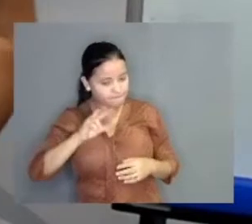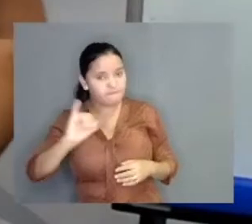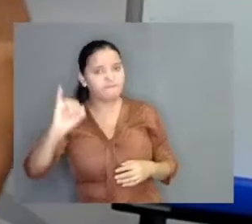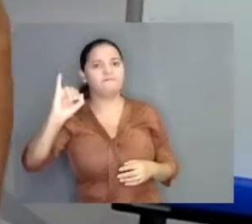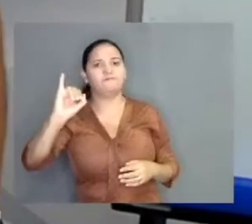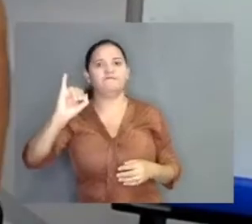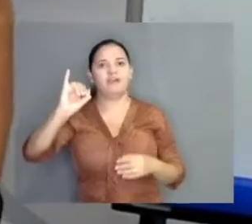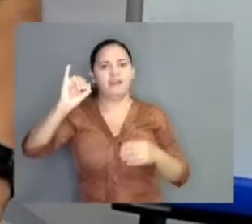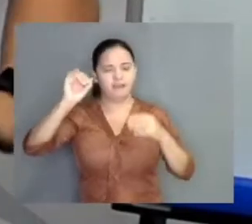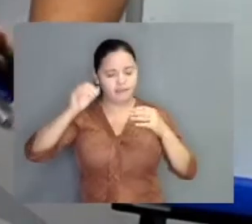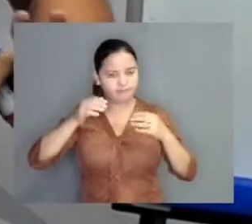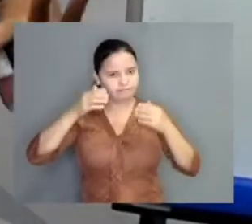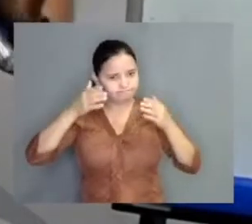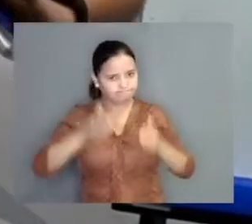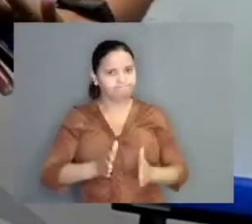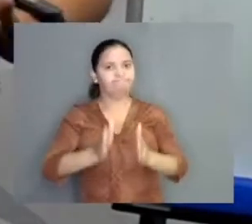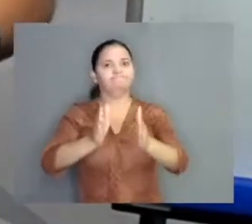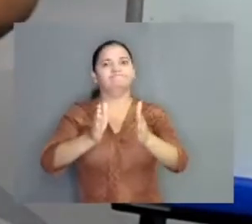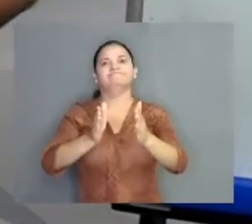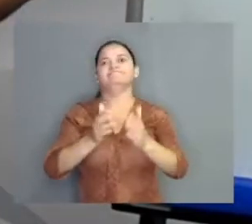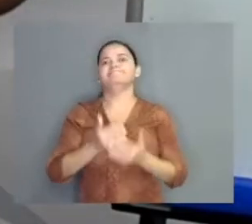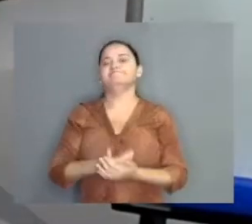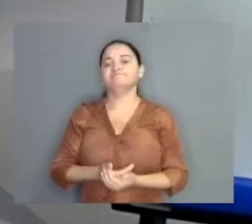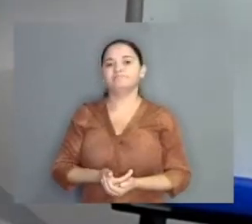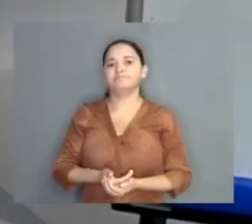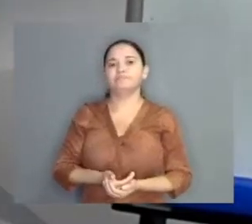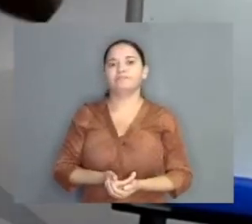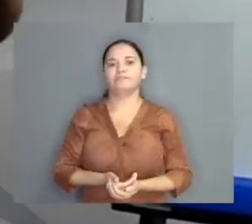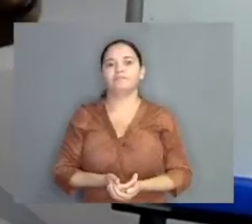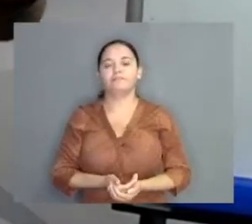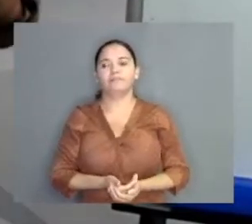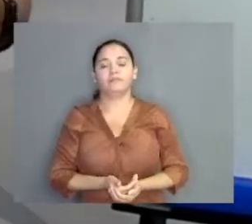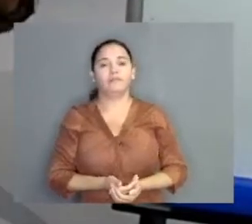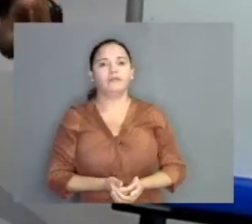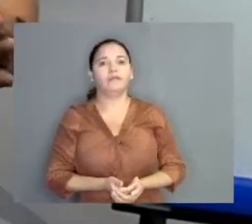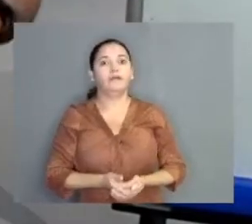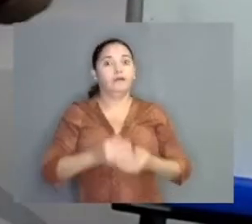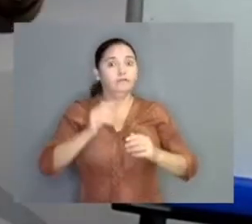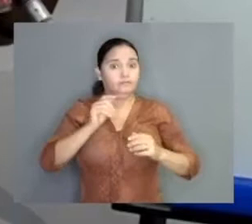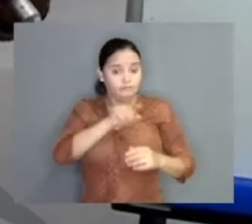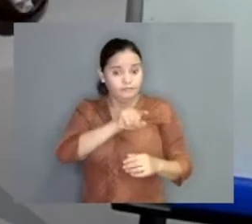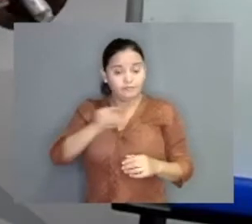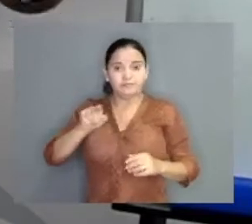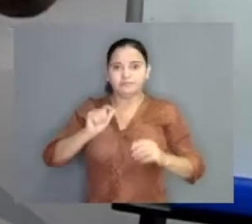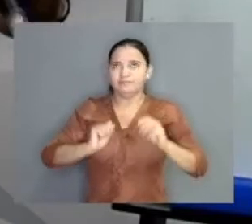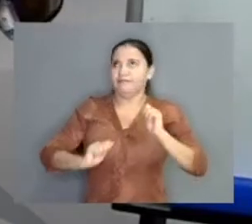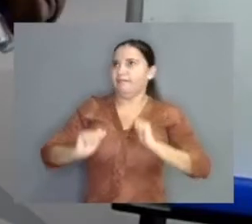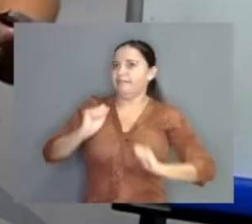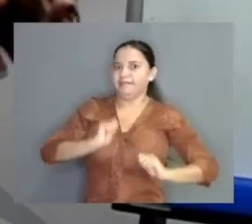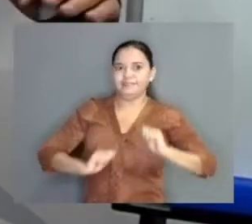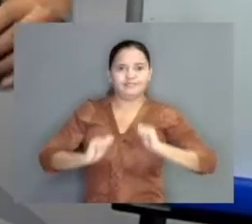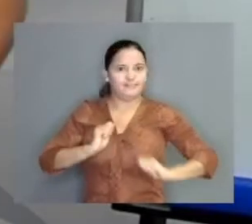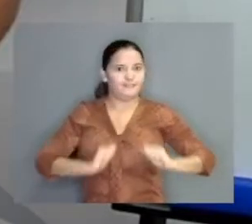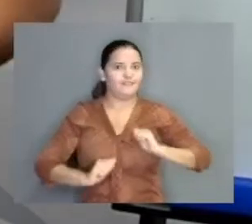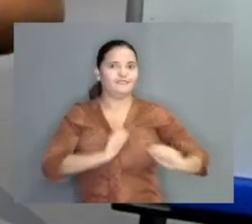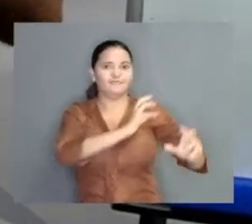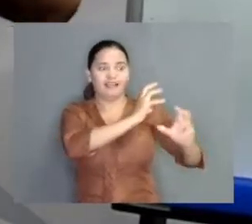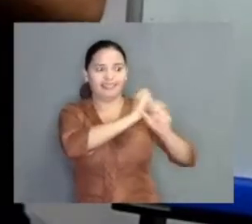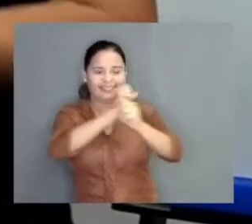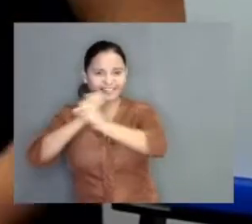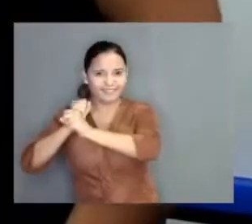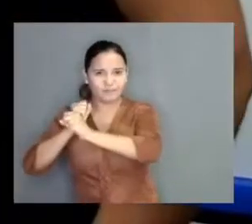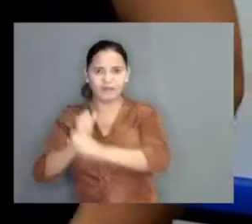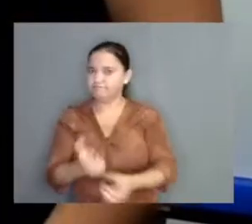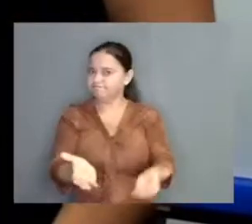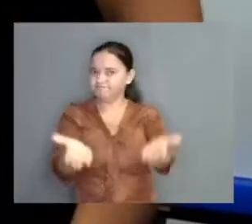diante, beleza? Então, como eu sei que vocês já estão extremamente ansiosos para fazer nossas continhas de hoje, então,